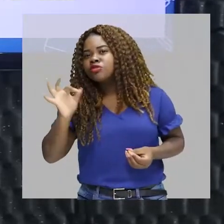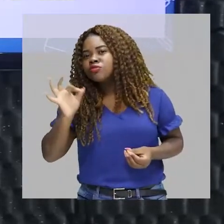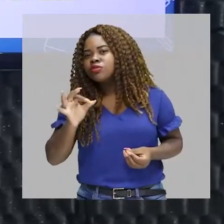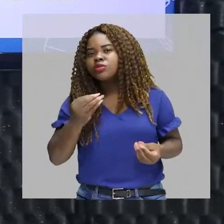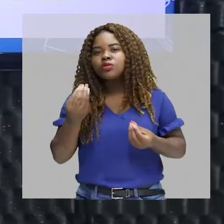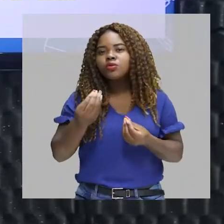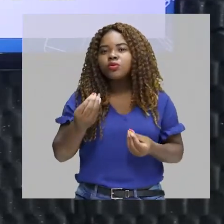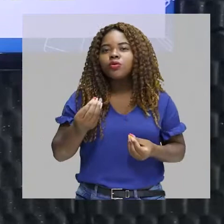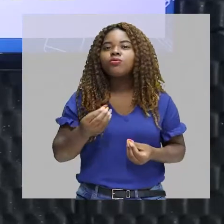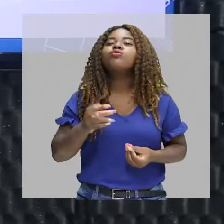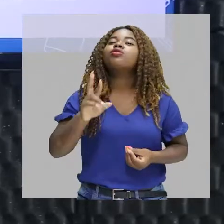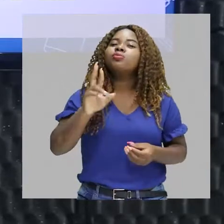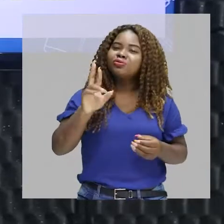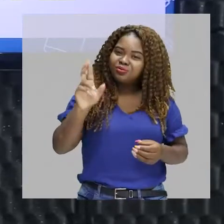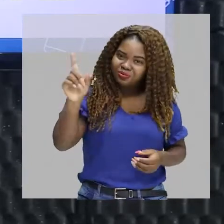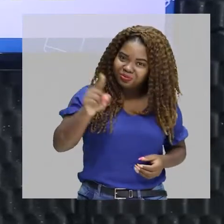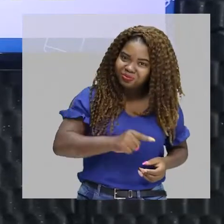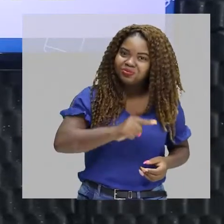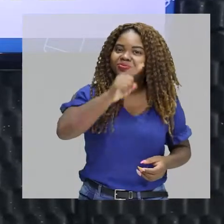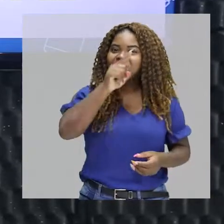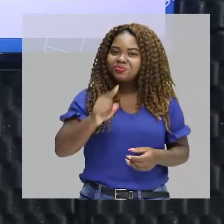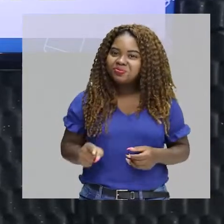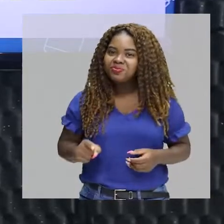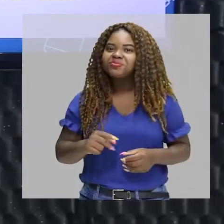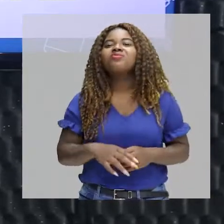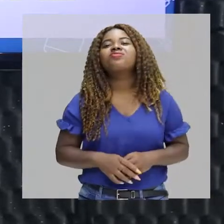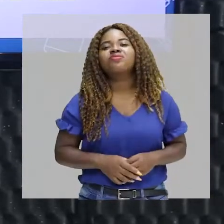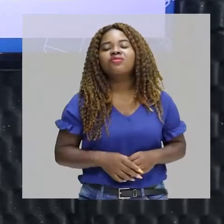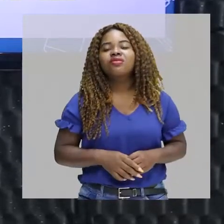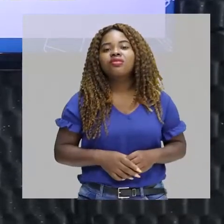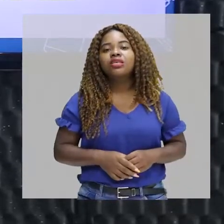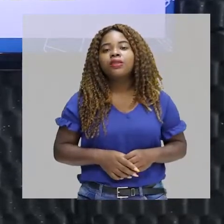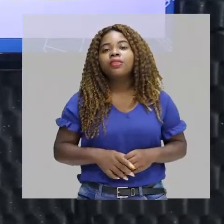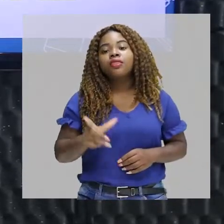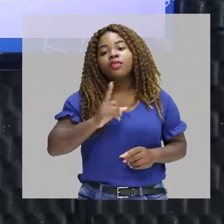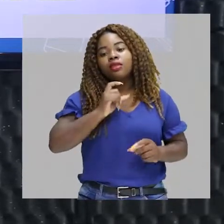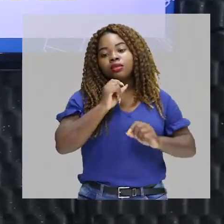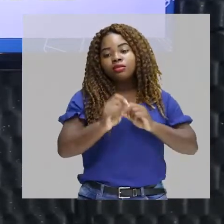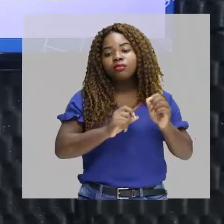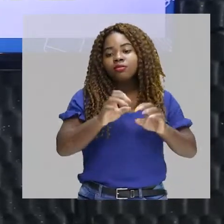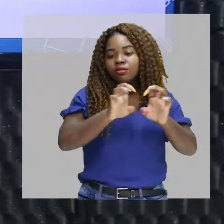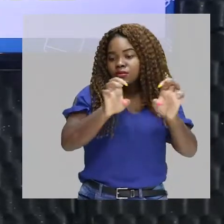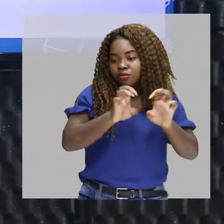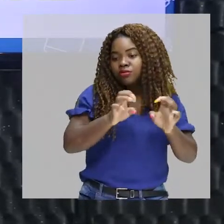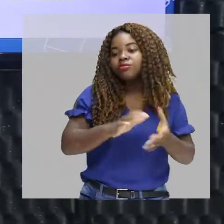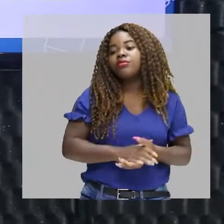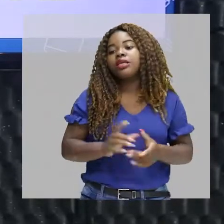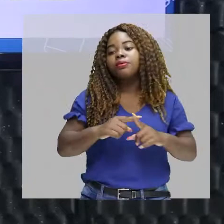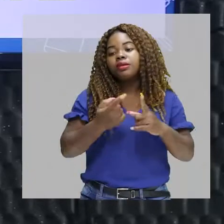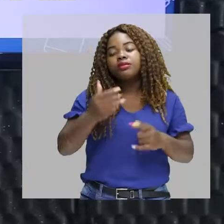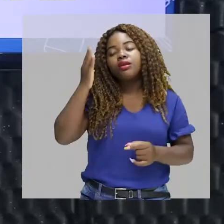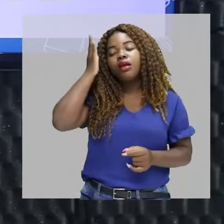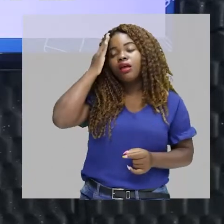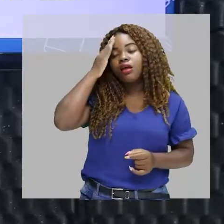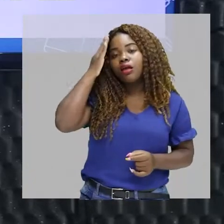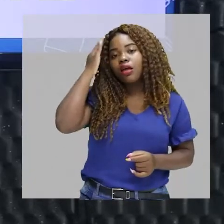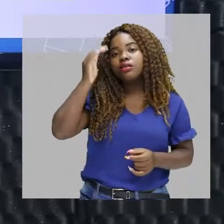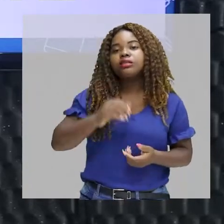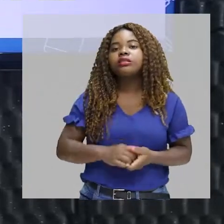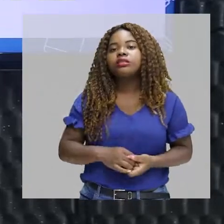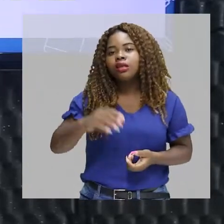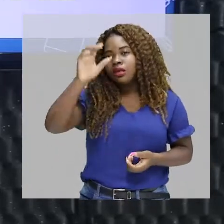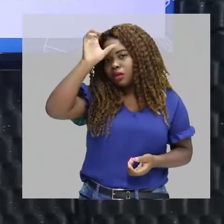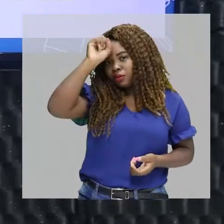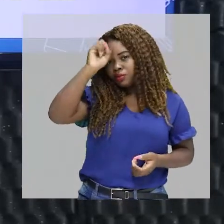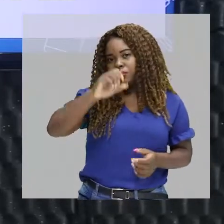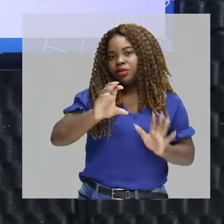meio da regra de 3. A gente já tem até fórmula para isso, mas se a gente compreende